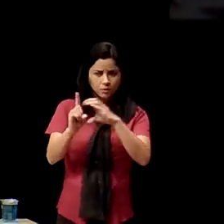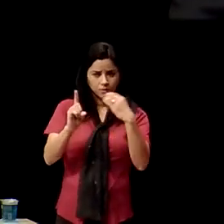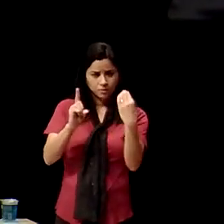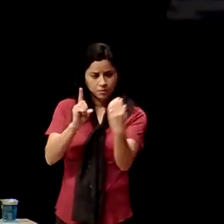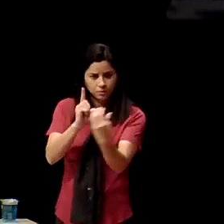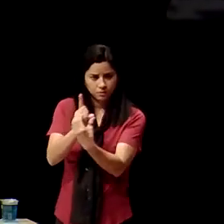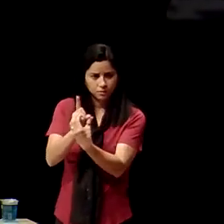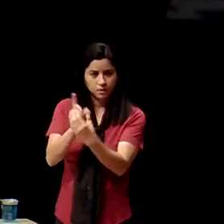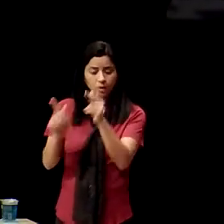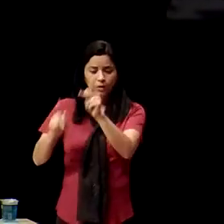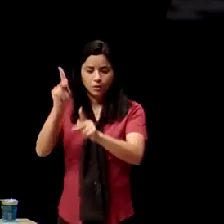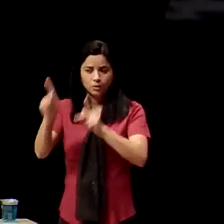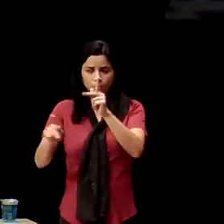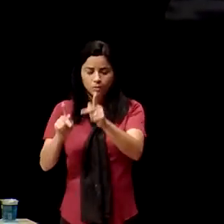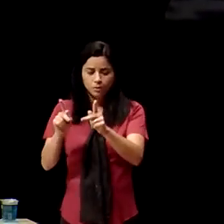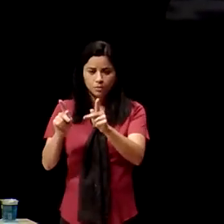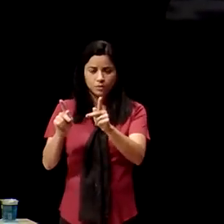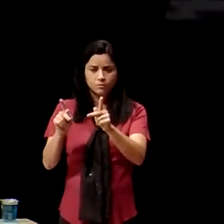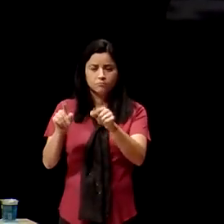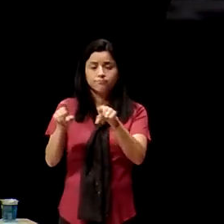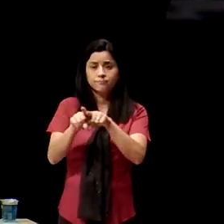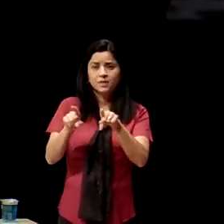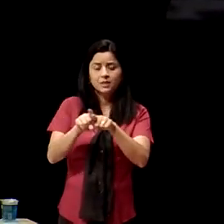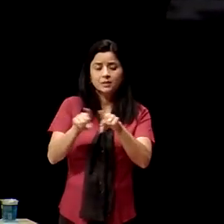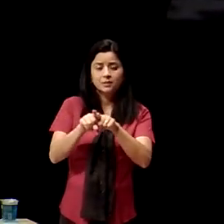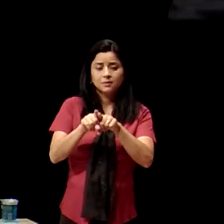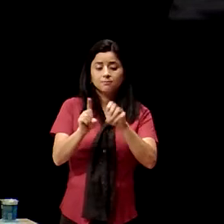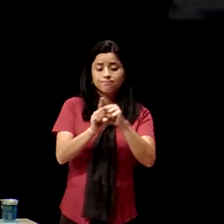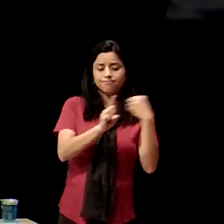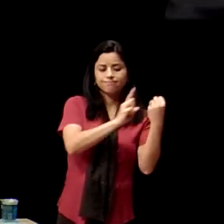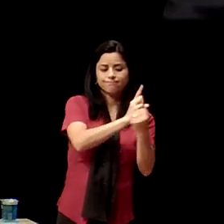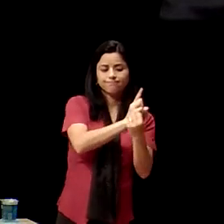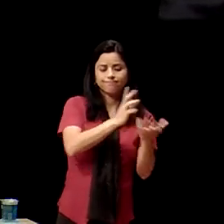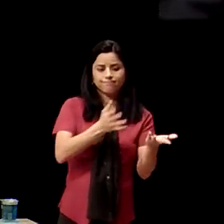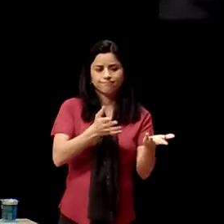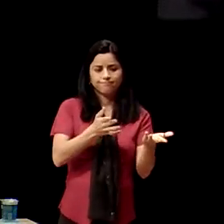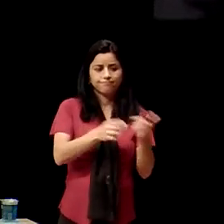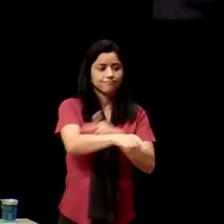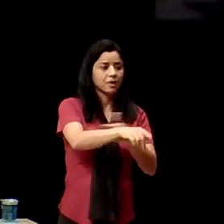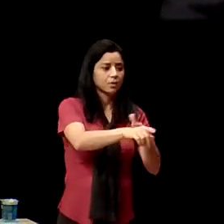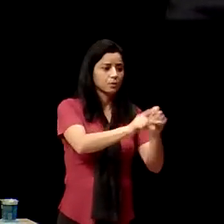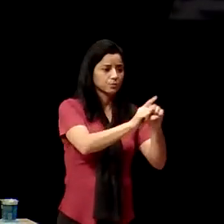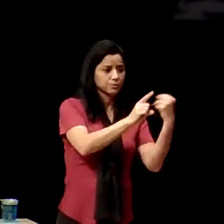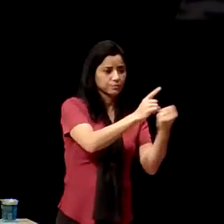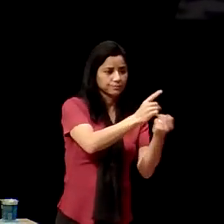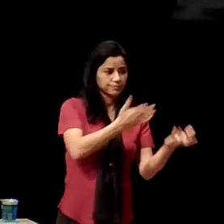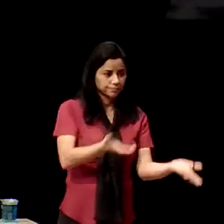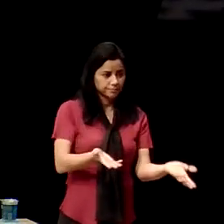da população e também levando o lado social, a educação social.